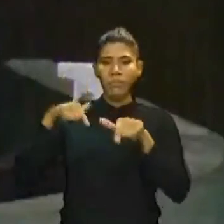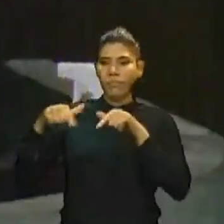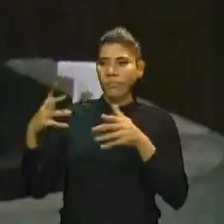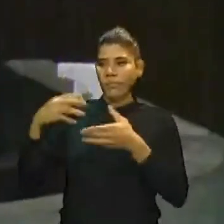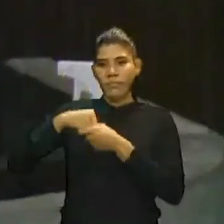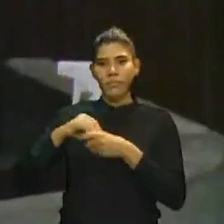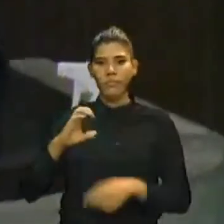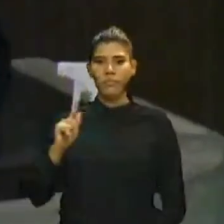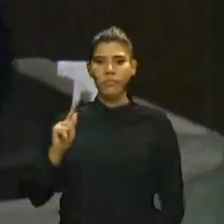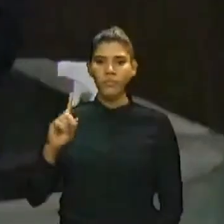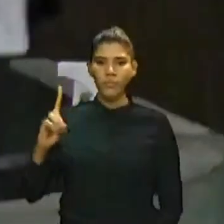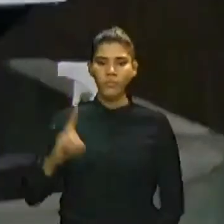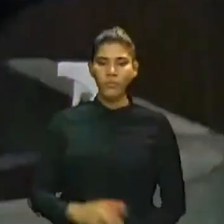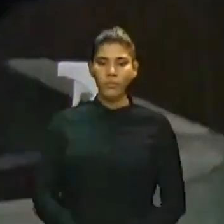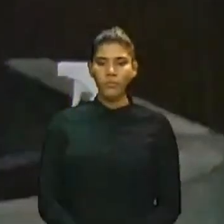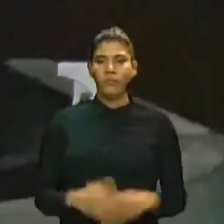Então,